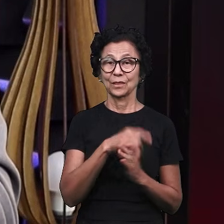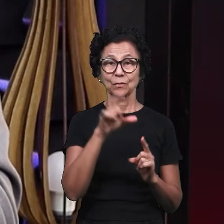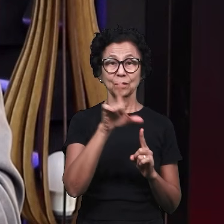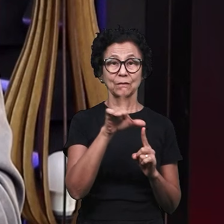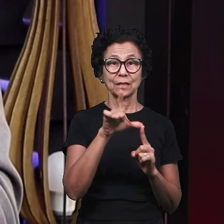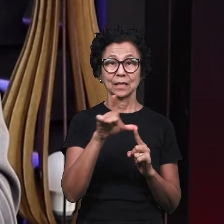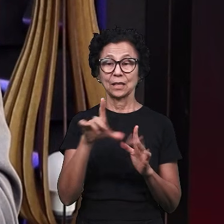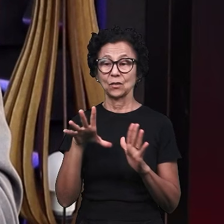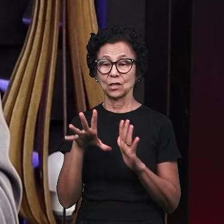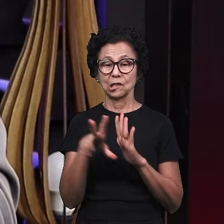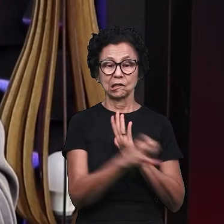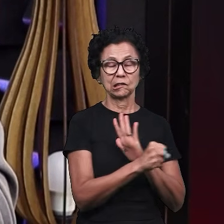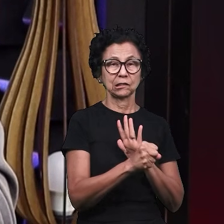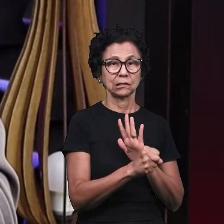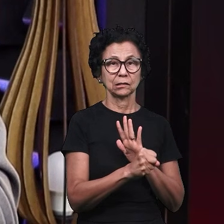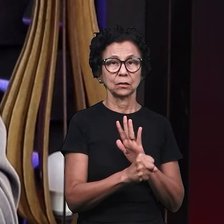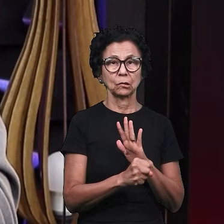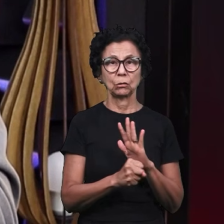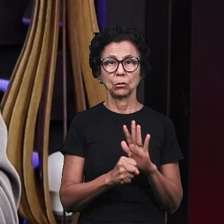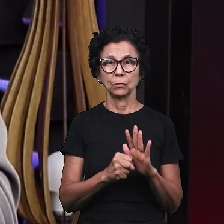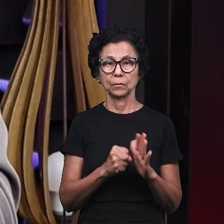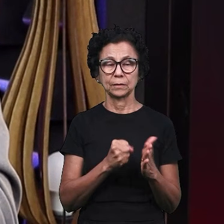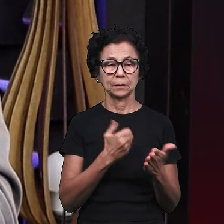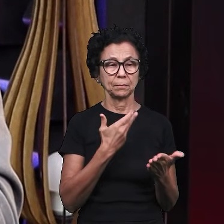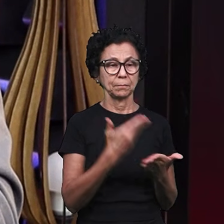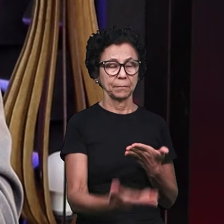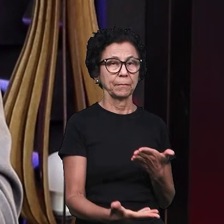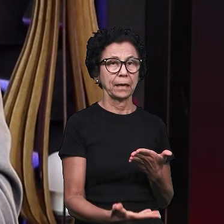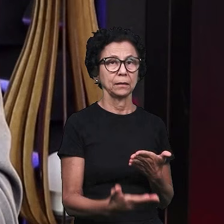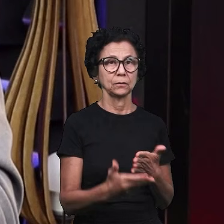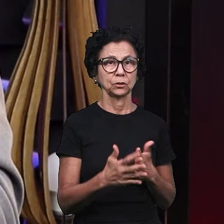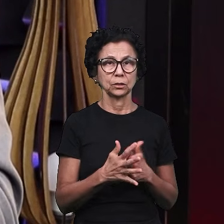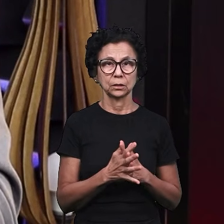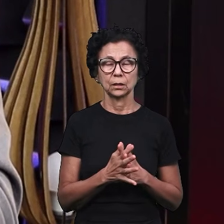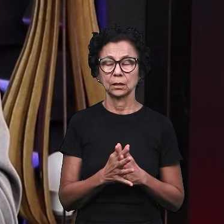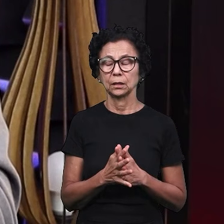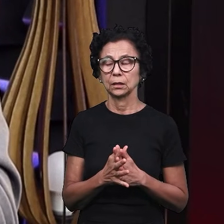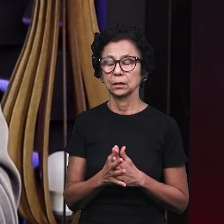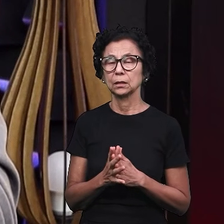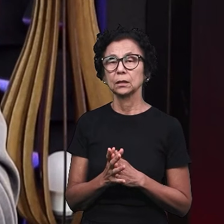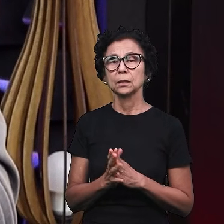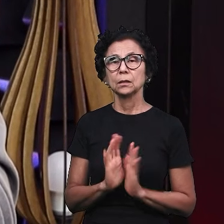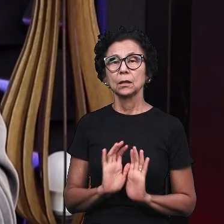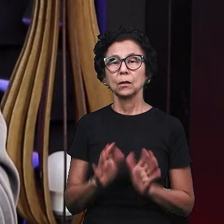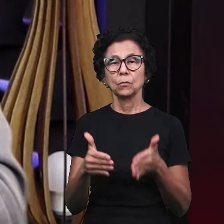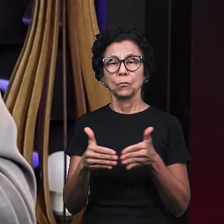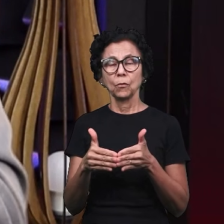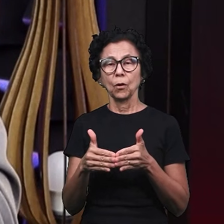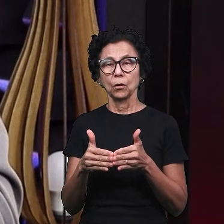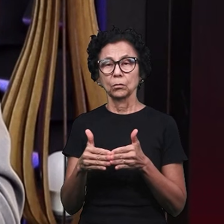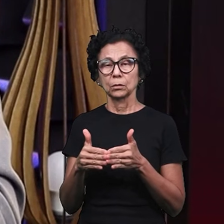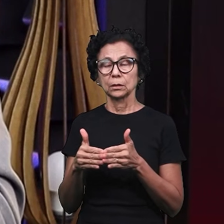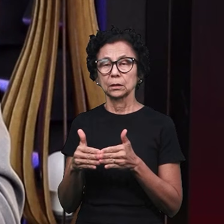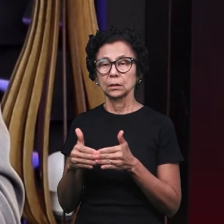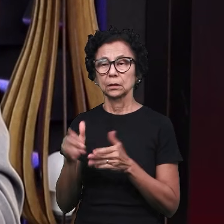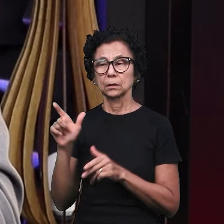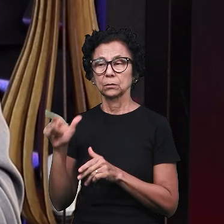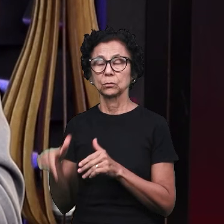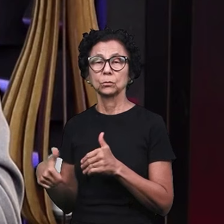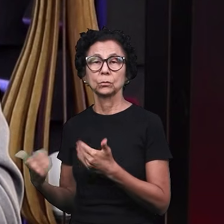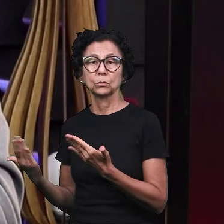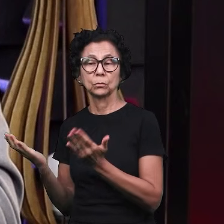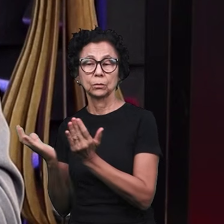vai ser roubado das nossas vidas, né? Sim. Essa experiência, esse norte, porque qual que é o norte da vida do crente,